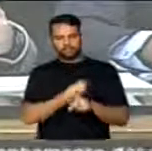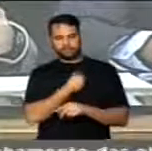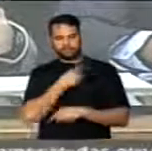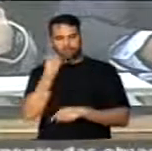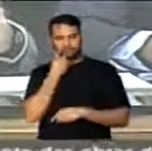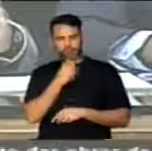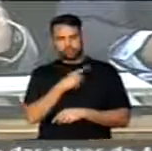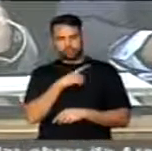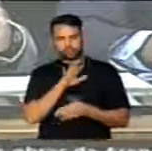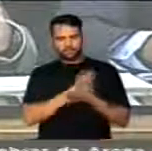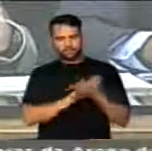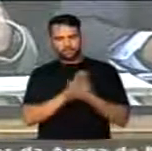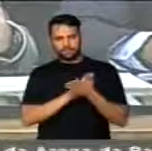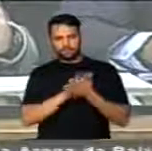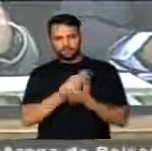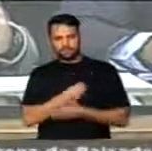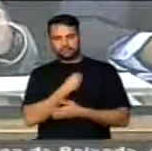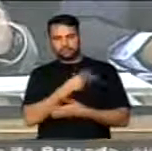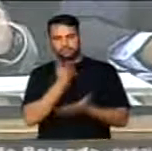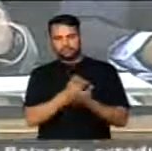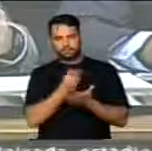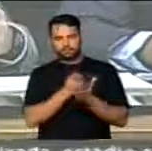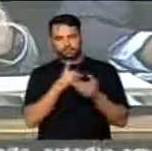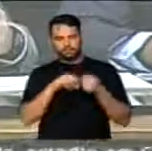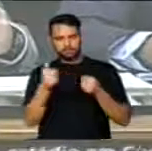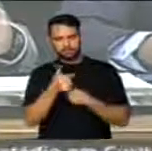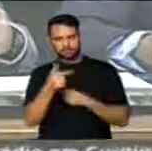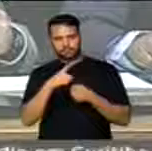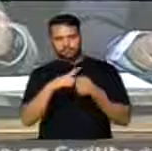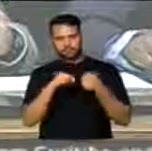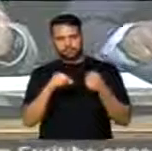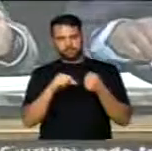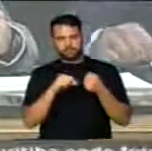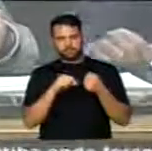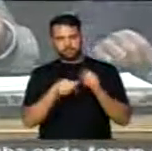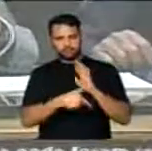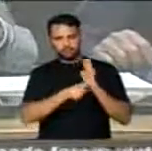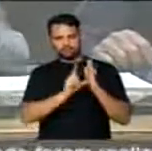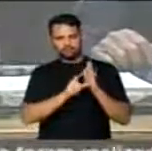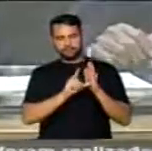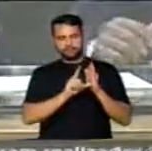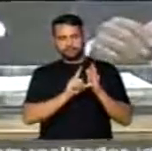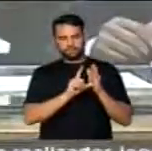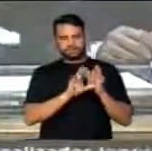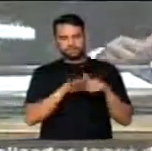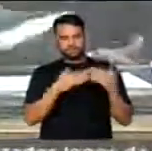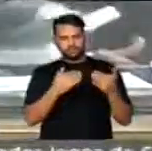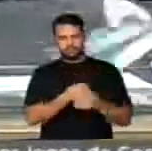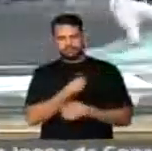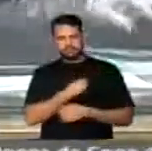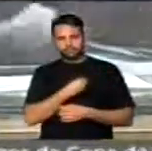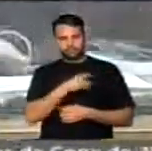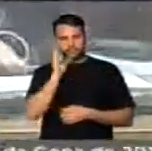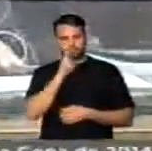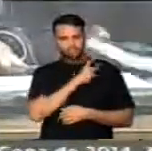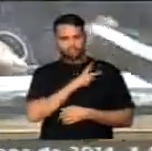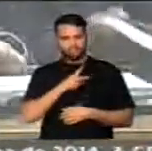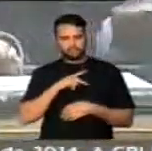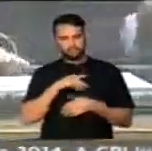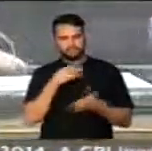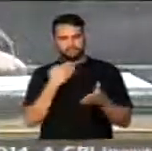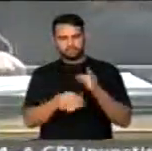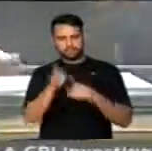votação imediata, ainda que iniciada a sessão em que for apresentada a proposição que verse sobre matéria de relevância e inadiável